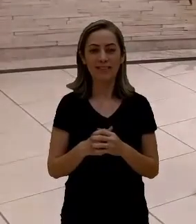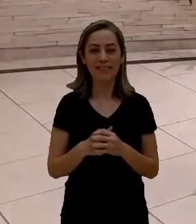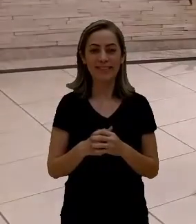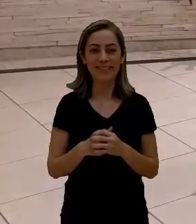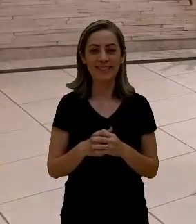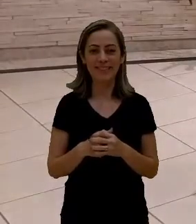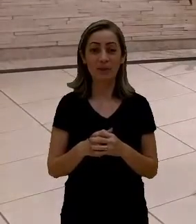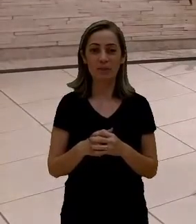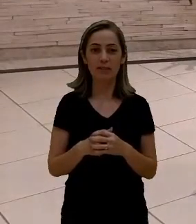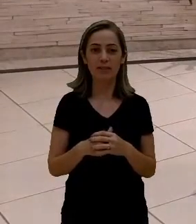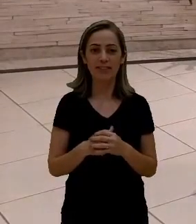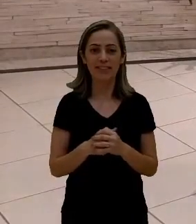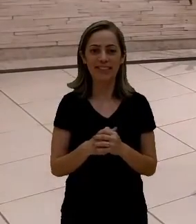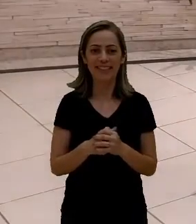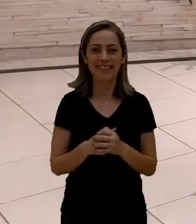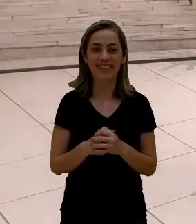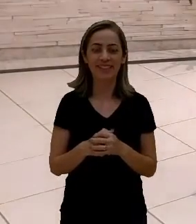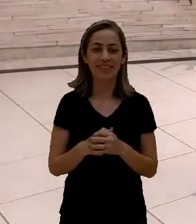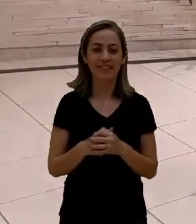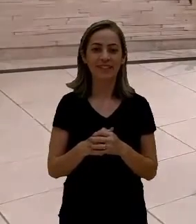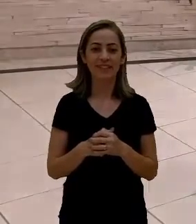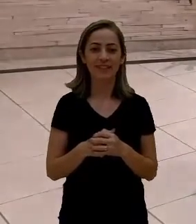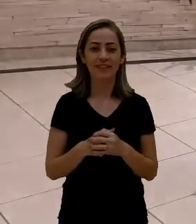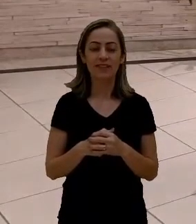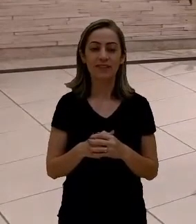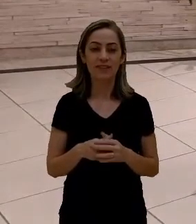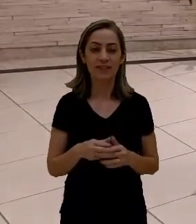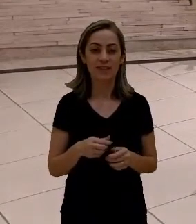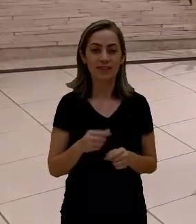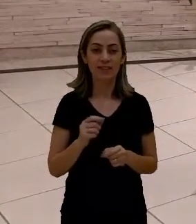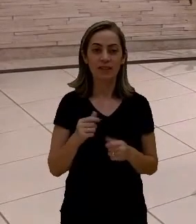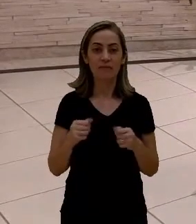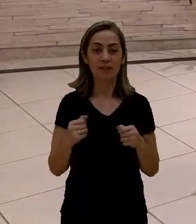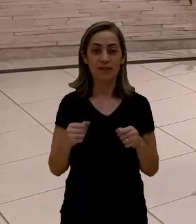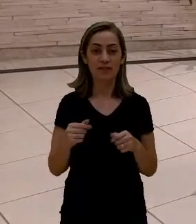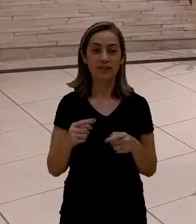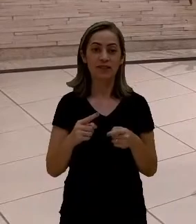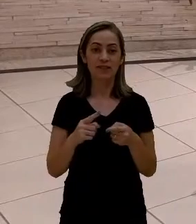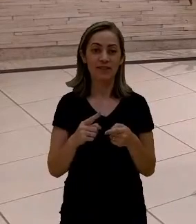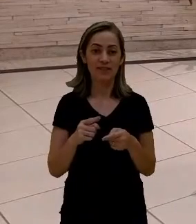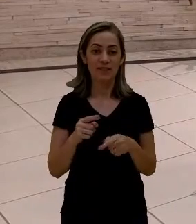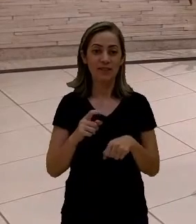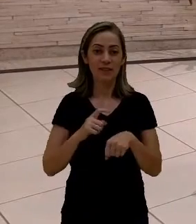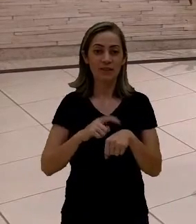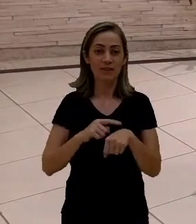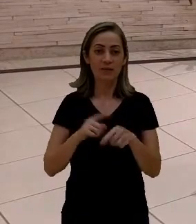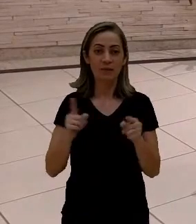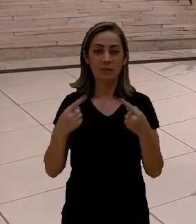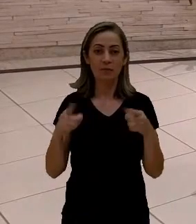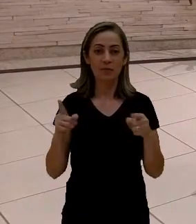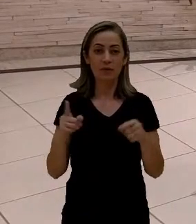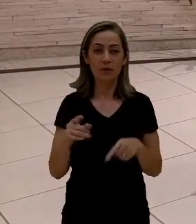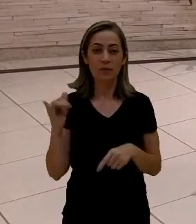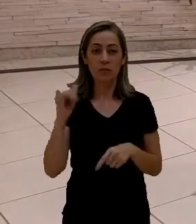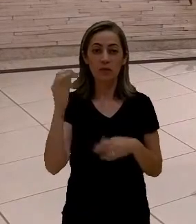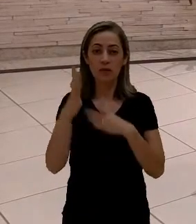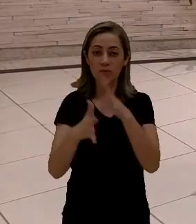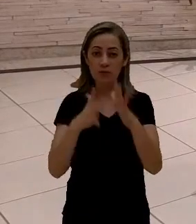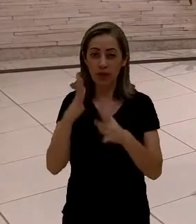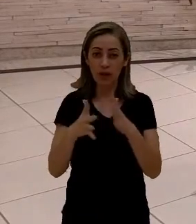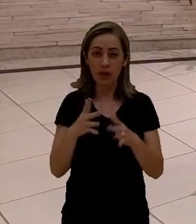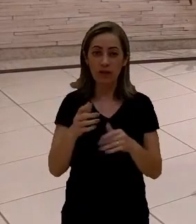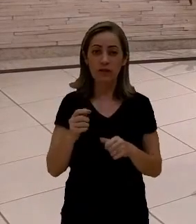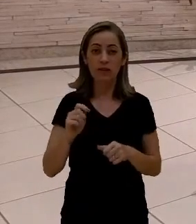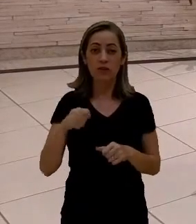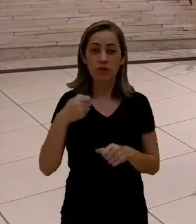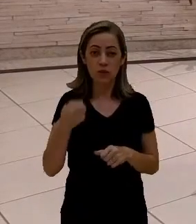um atende as suas necessidades nessa questão da música Eu acho importante a gente falar falar um pouquinho mais porque não só na